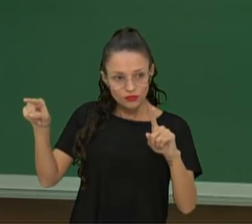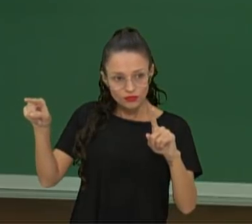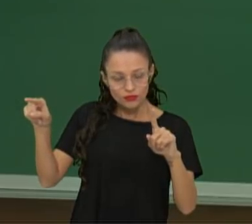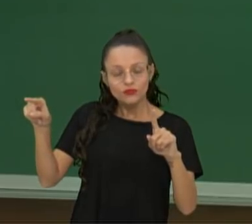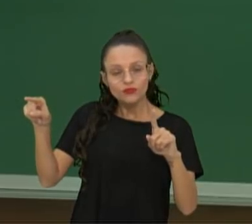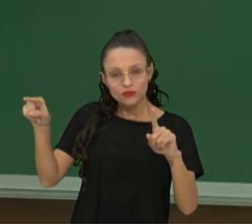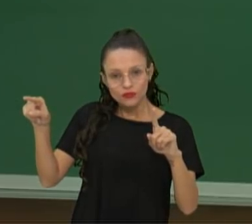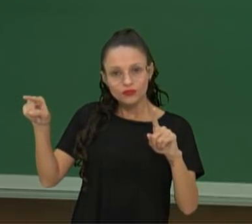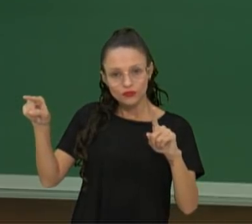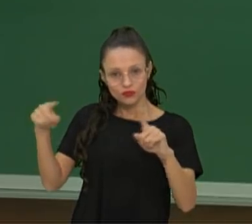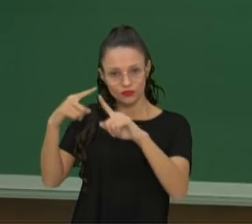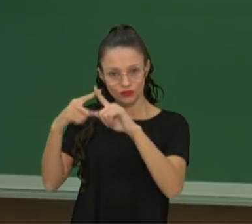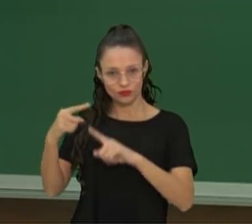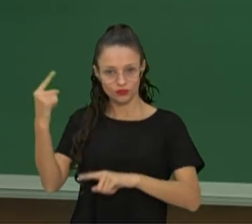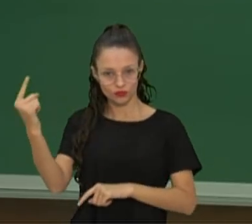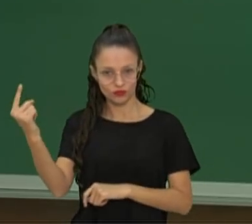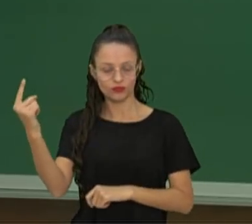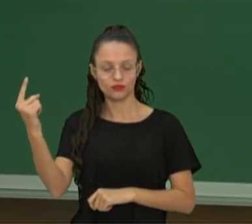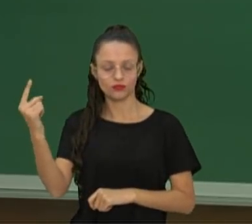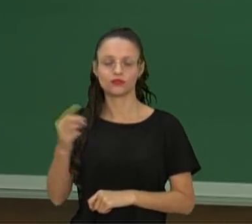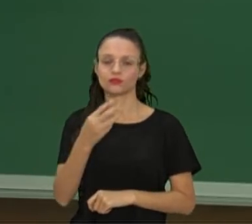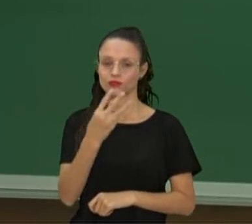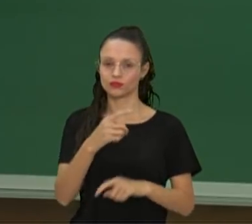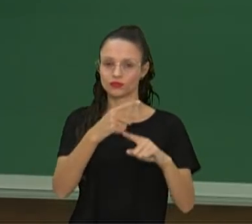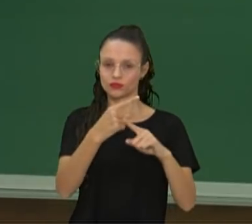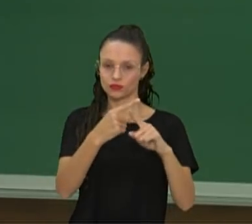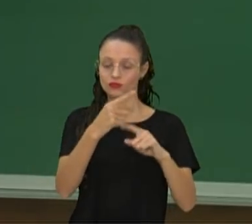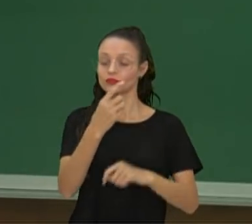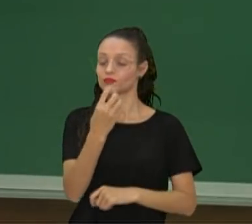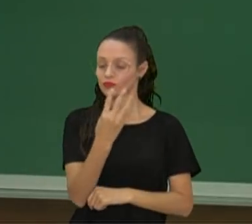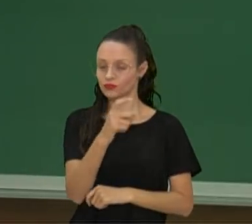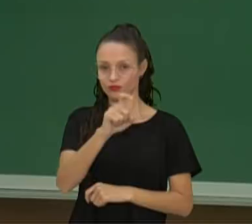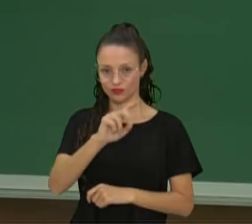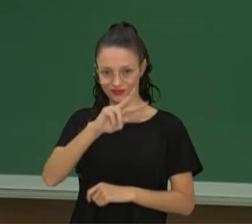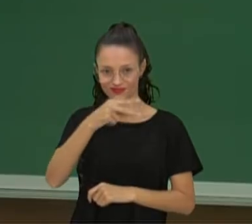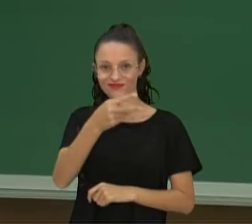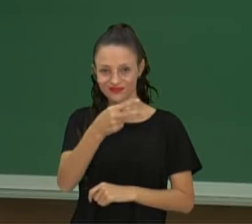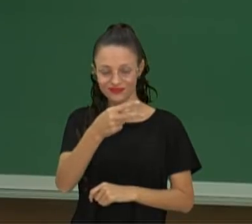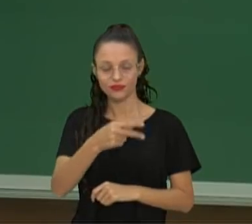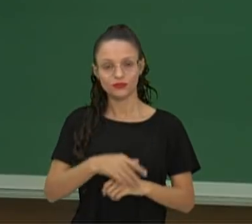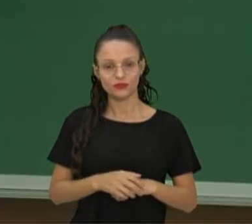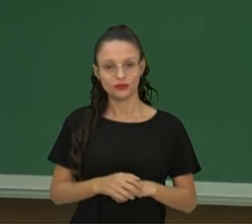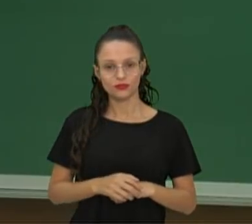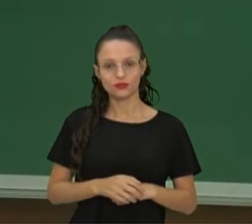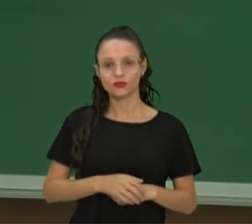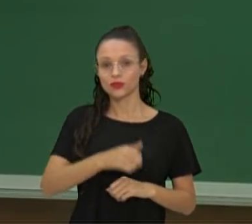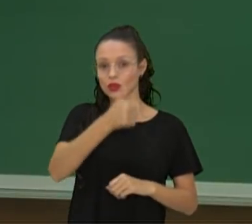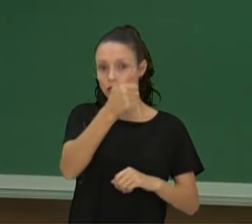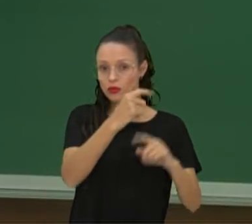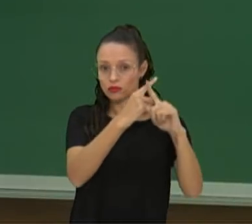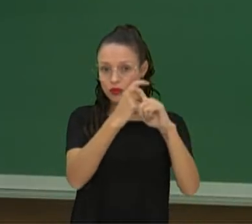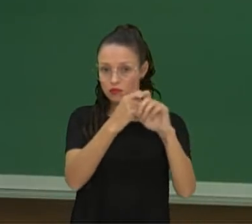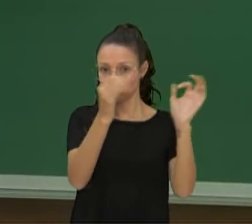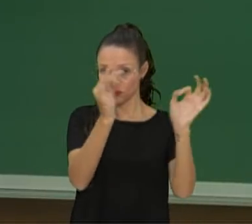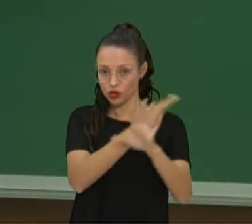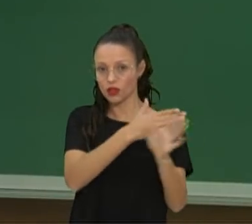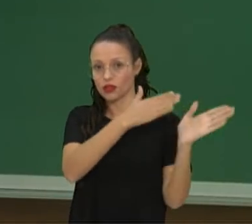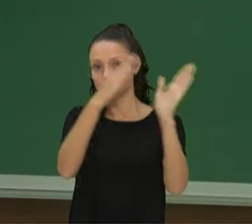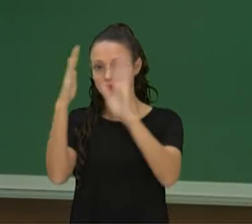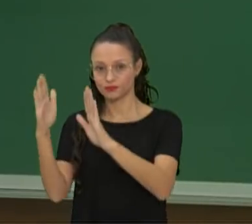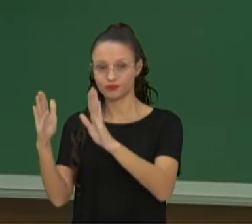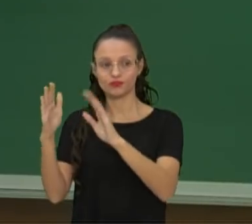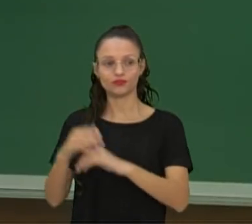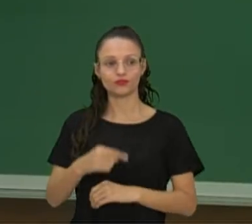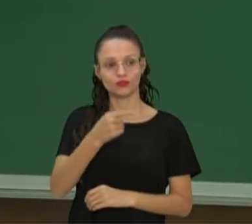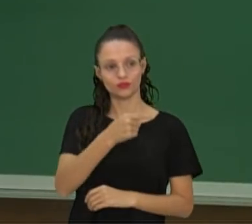3x ao quadrado vezes 1, 3x ao quadrado. Então o primeiro monômio já foi. Concentra no segundo agora.